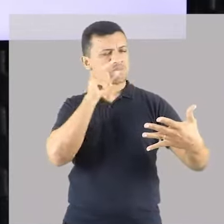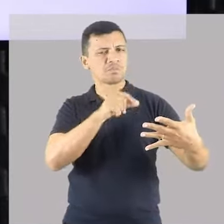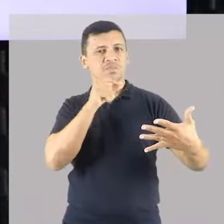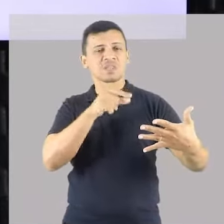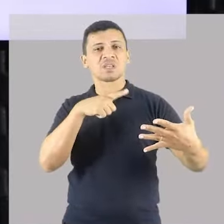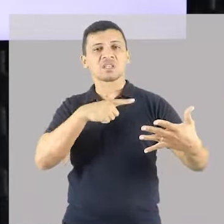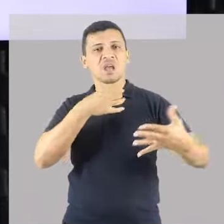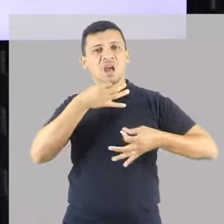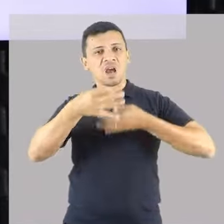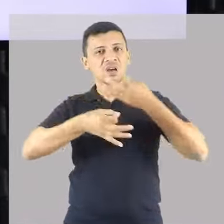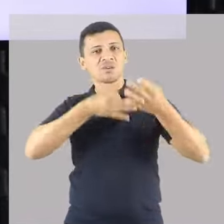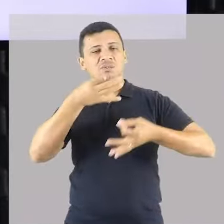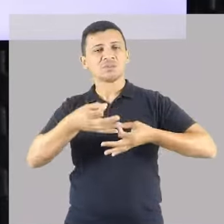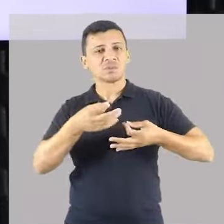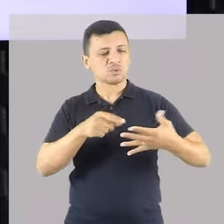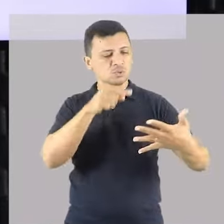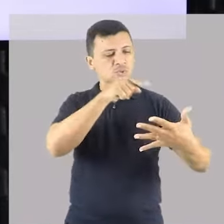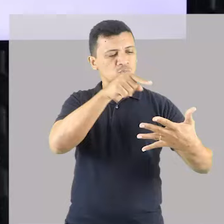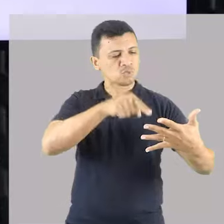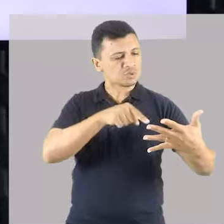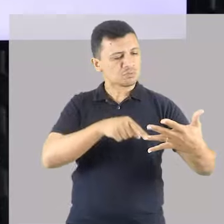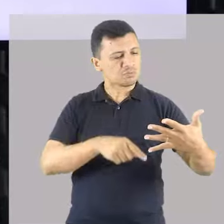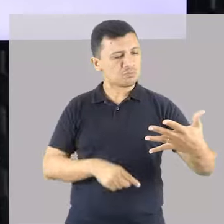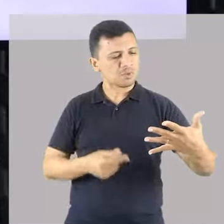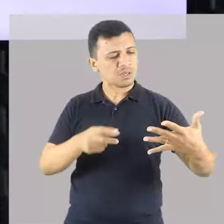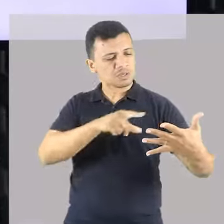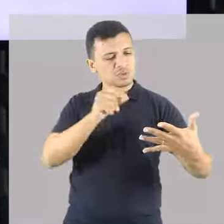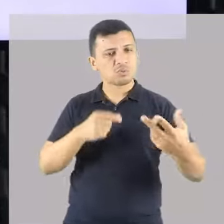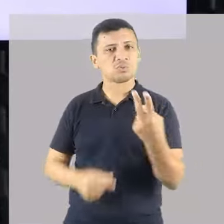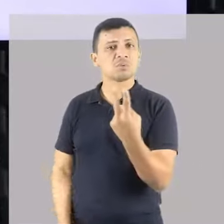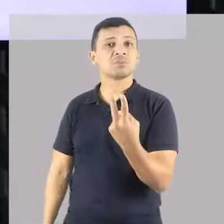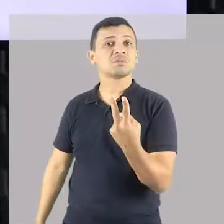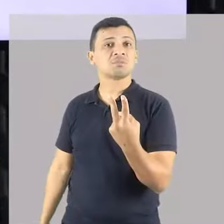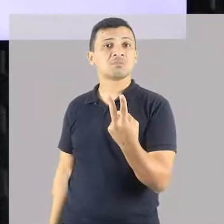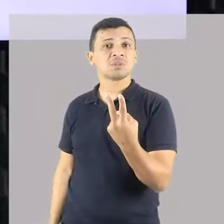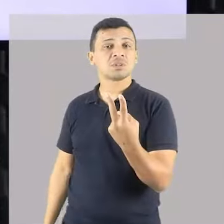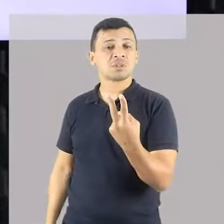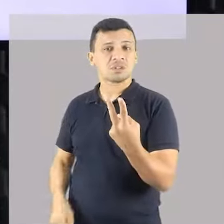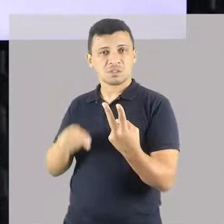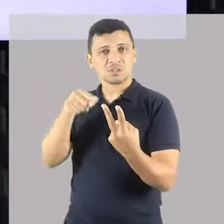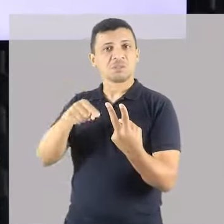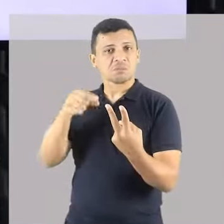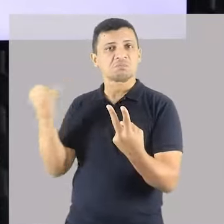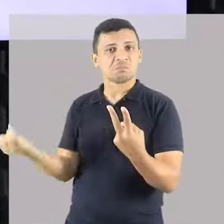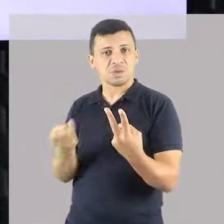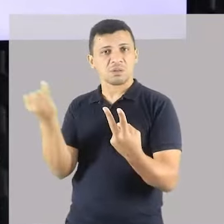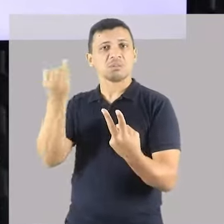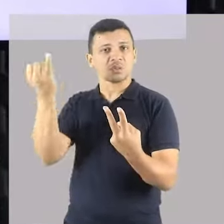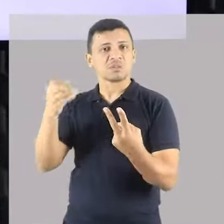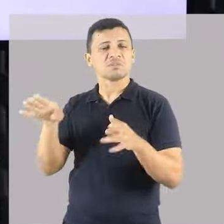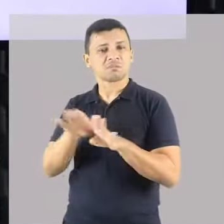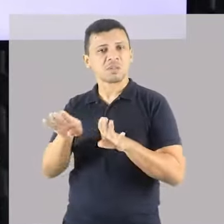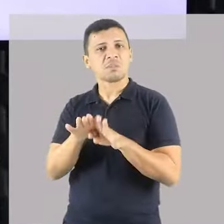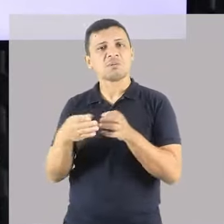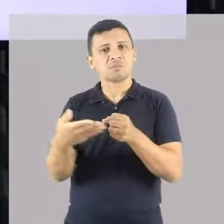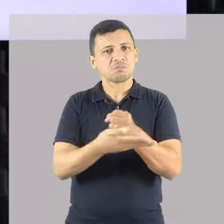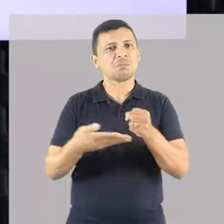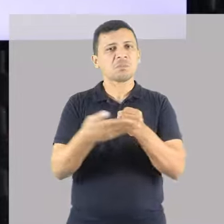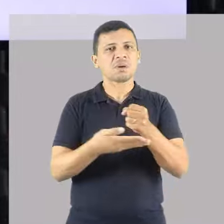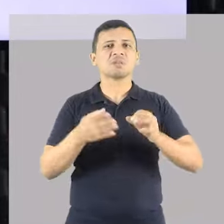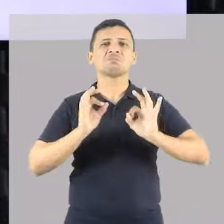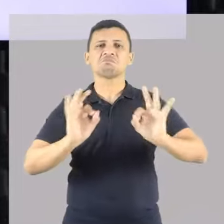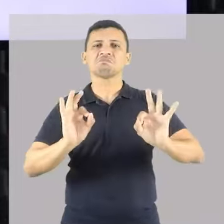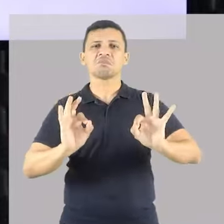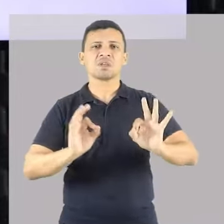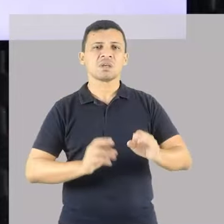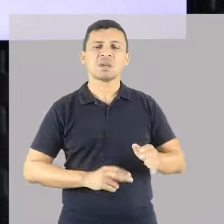argumentos dos cinco que eu pensei eu escolho dois esses dois sendo mais consistentes e mais relevantes Toda vez que você lê um